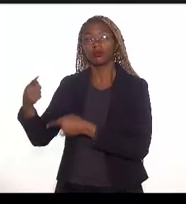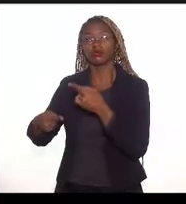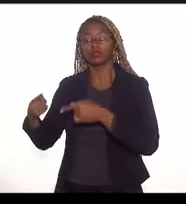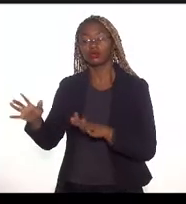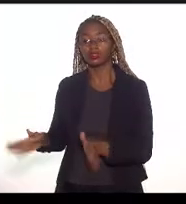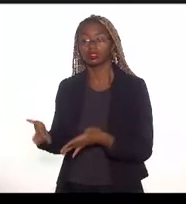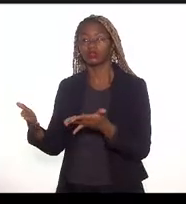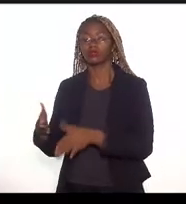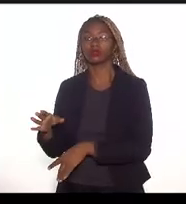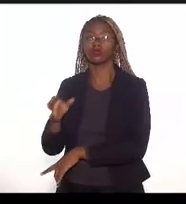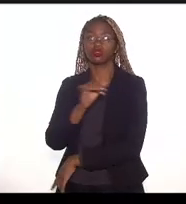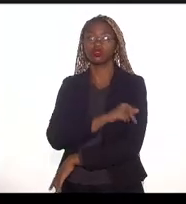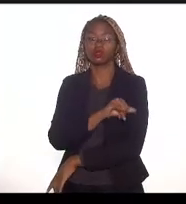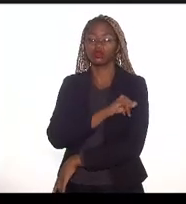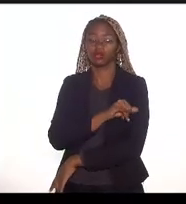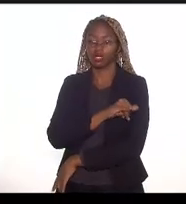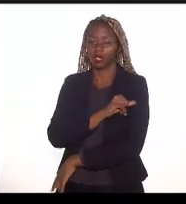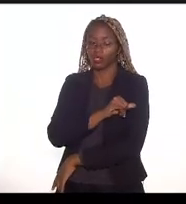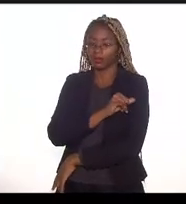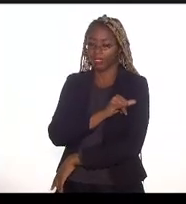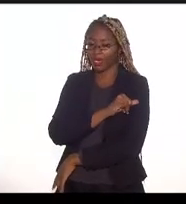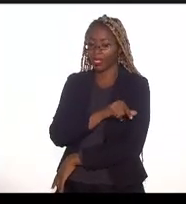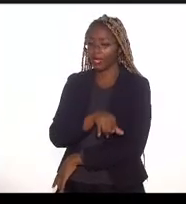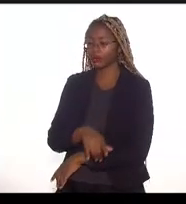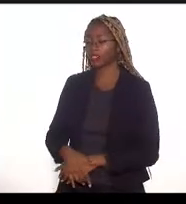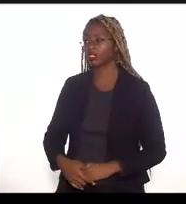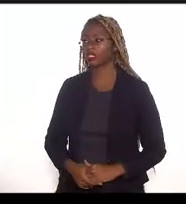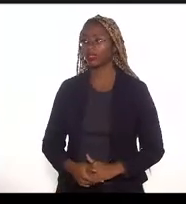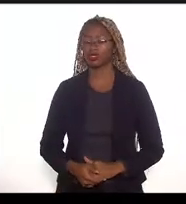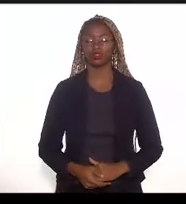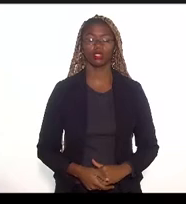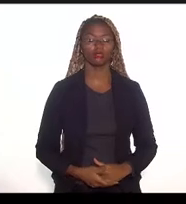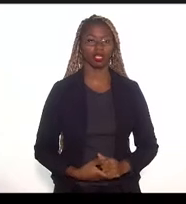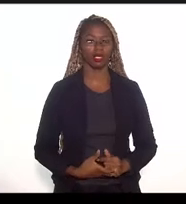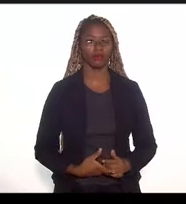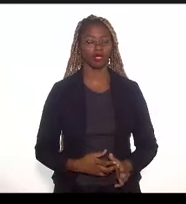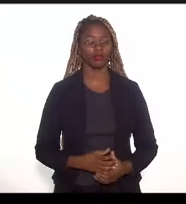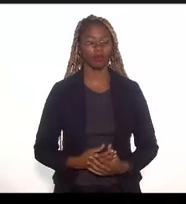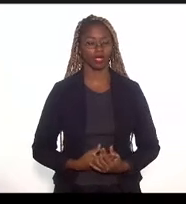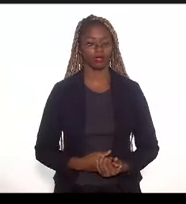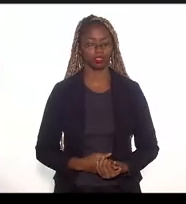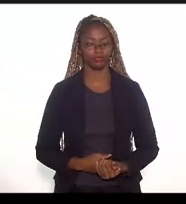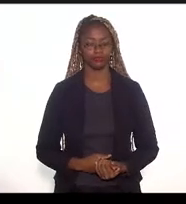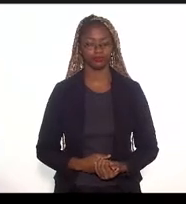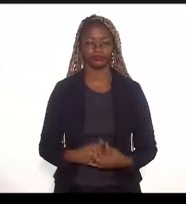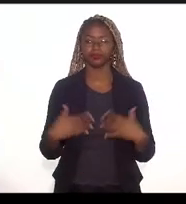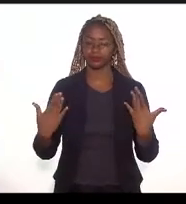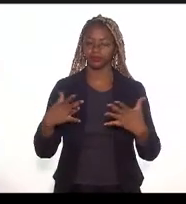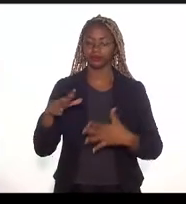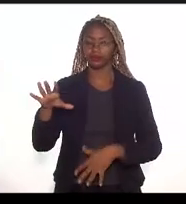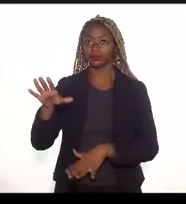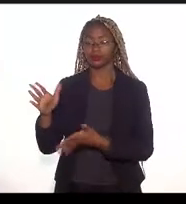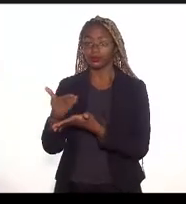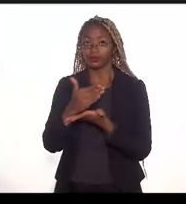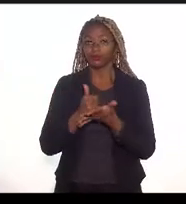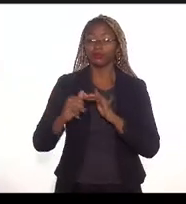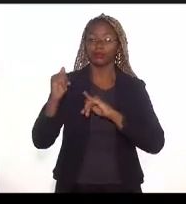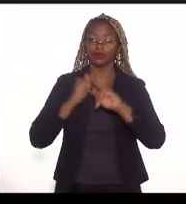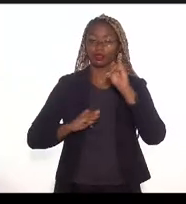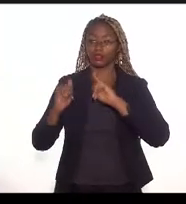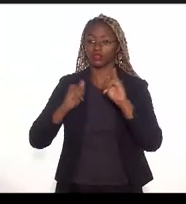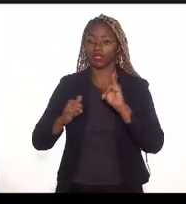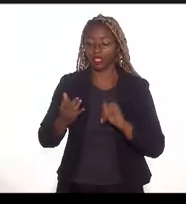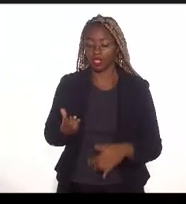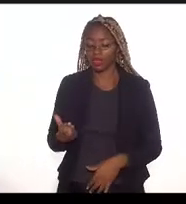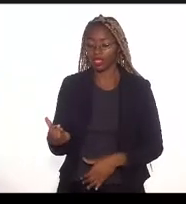incentivos no Estado do Rio de Janeiro, havendo a necessidade exatamente de compartilhamento dessas informações semestralmente